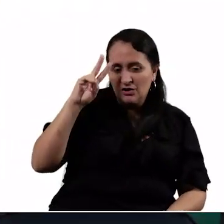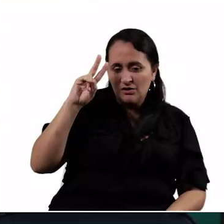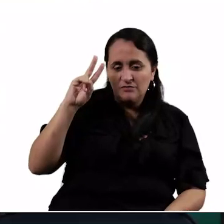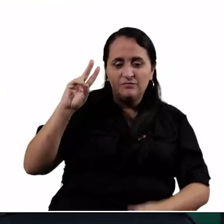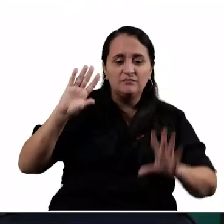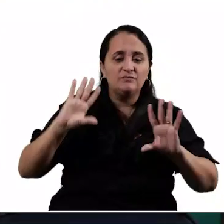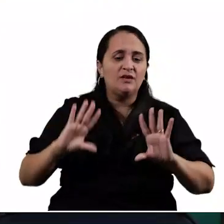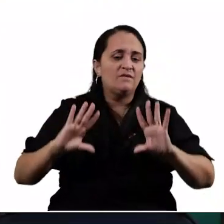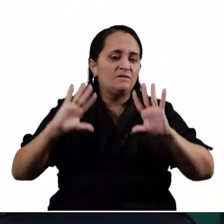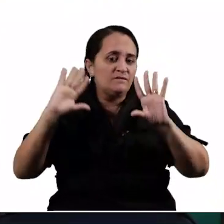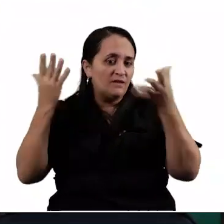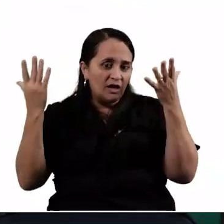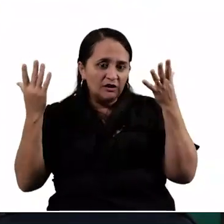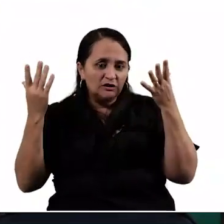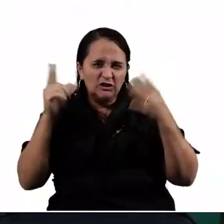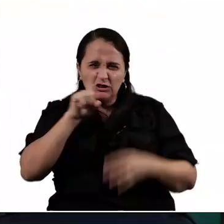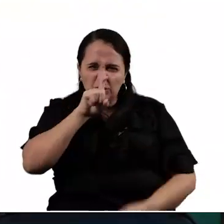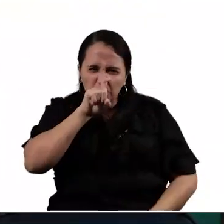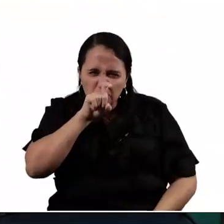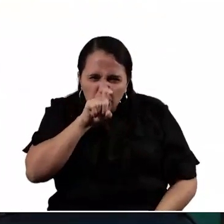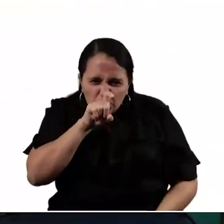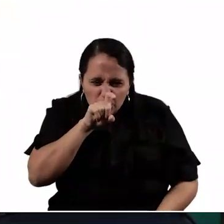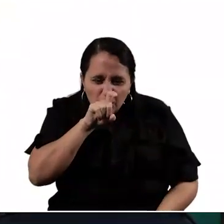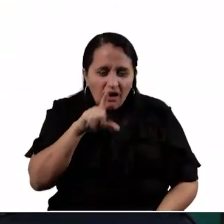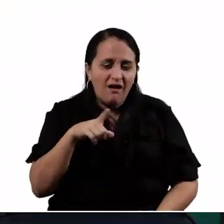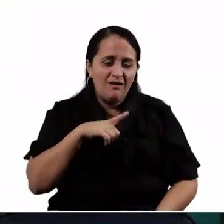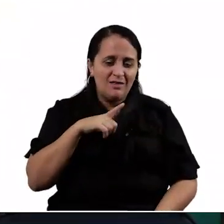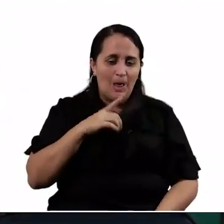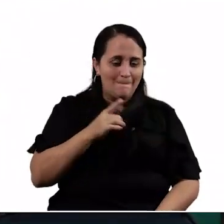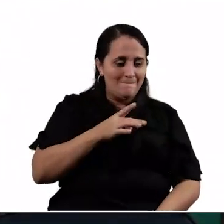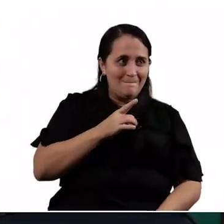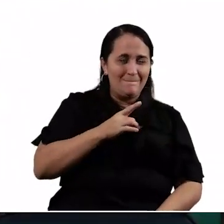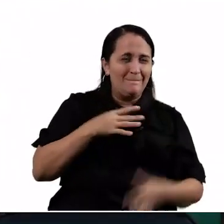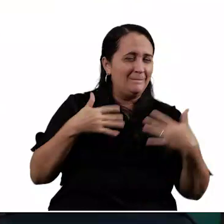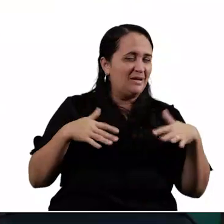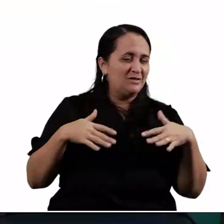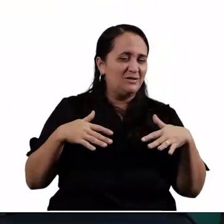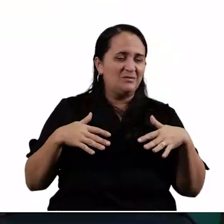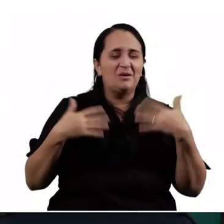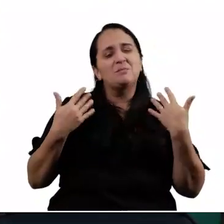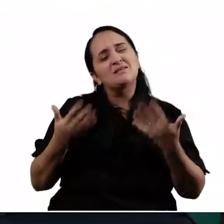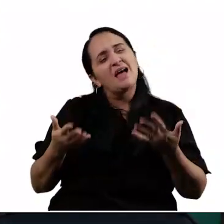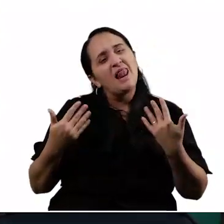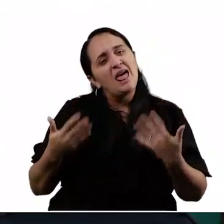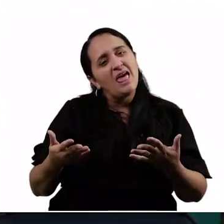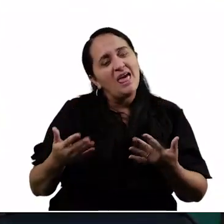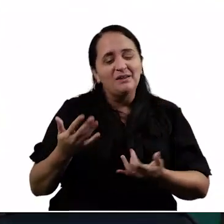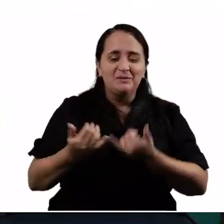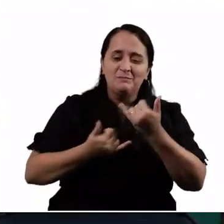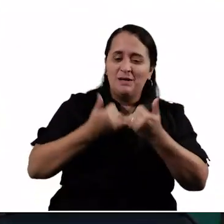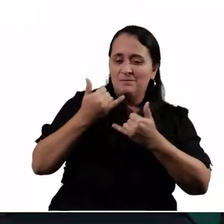diferente o conto de assustar deve ser um medinho Mas é uma coisa leve né para a gente brincar